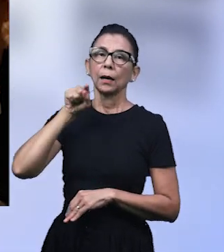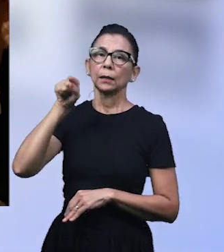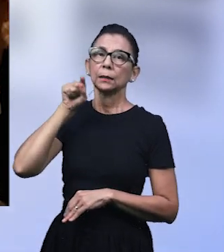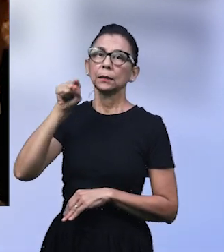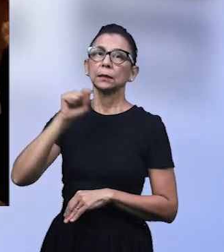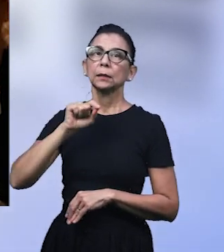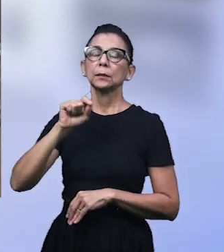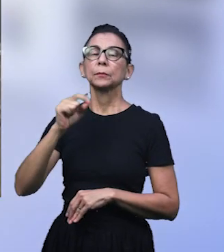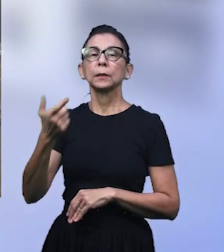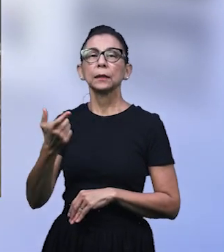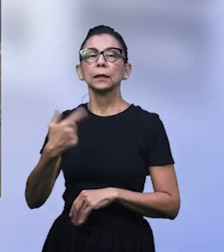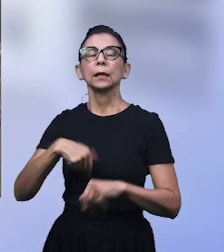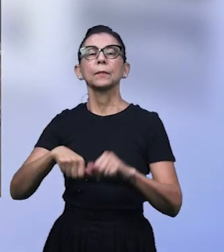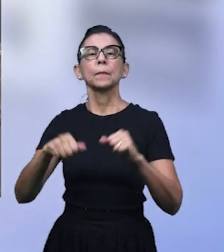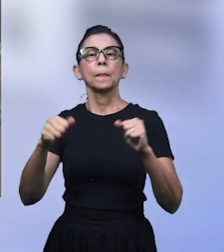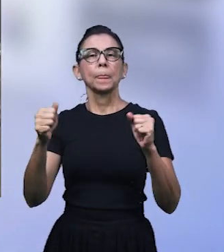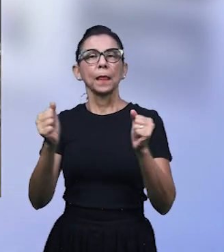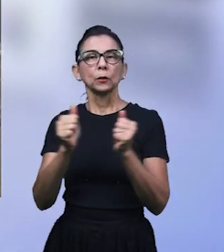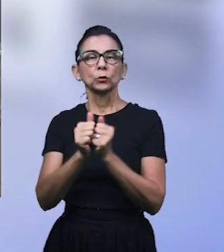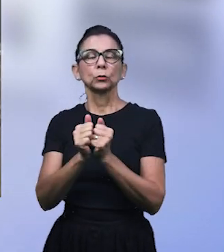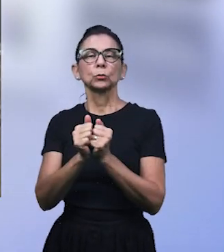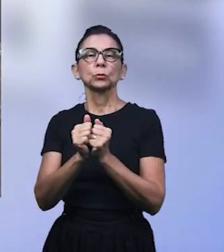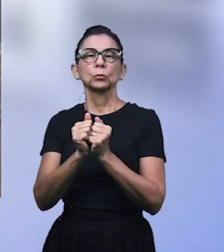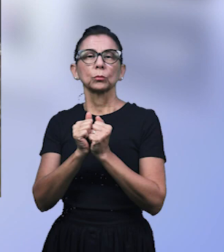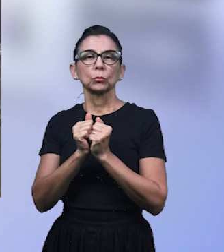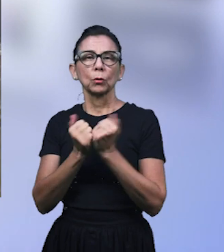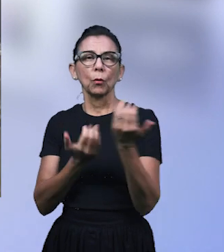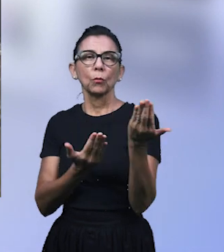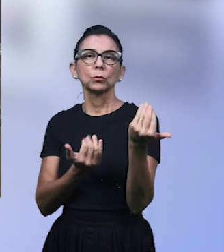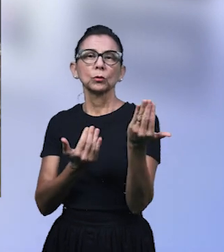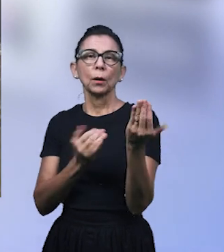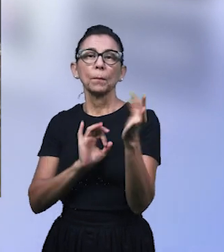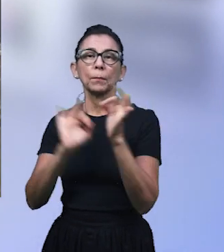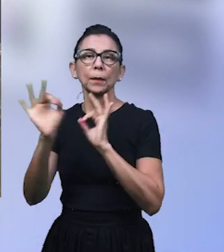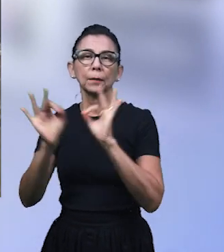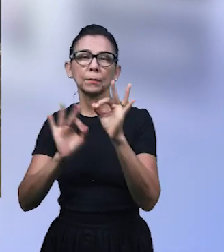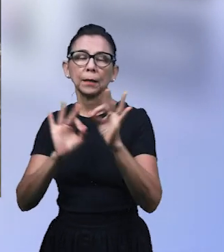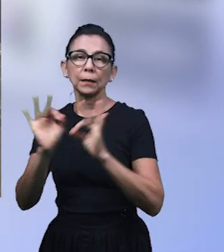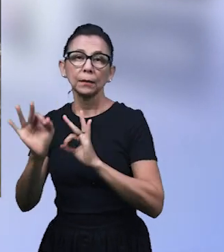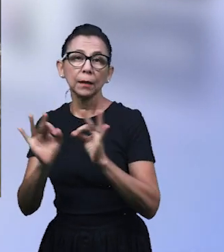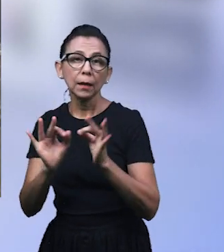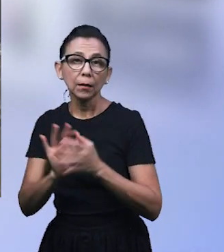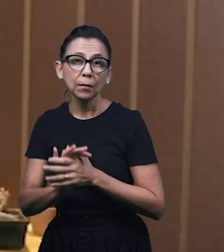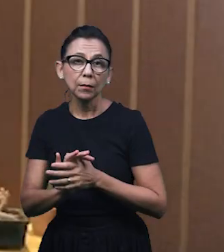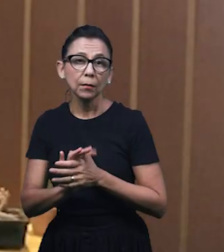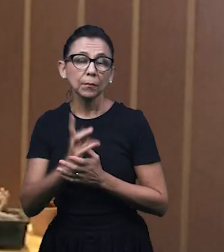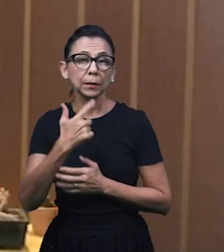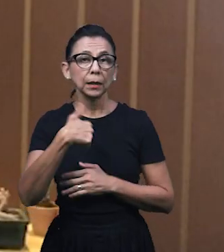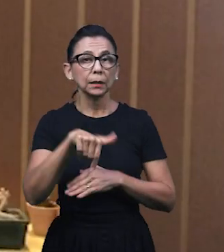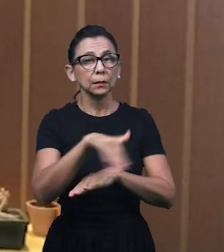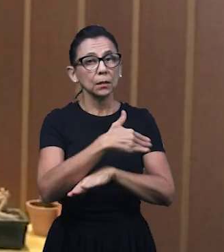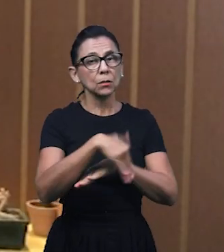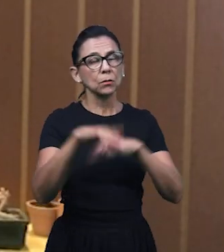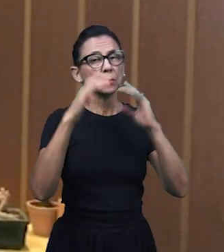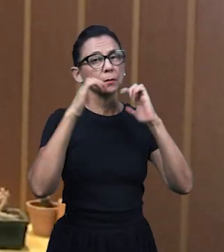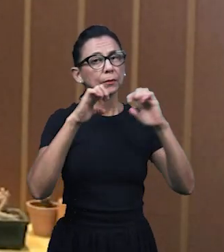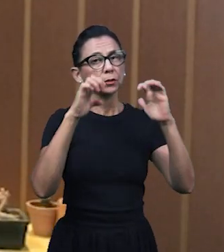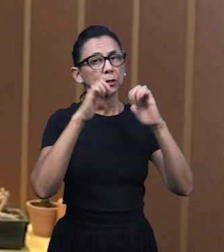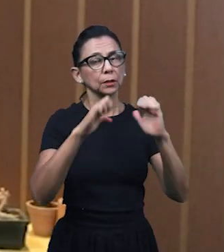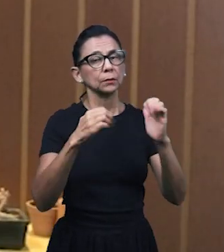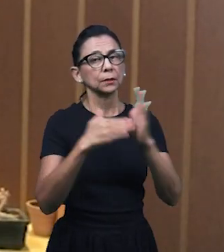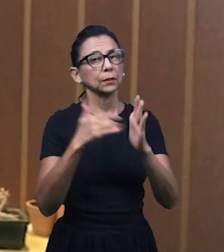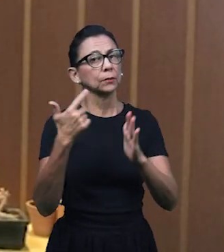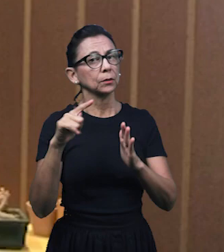jovens para sair às ruas no Evangelho Sem Fronteiras, que haveria no sábado em Curitiba, que